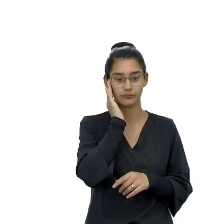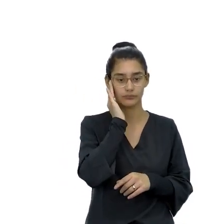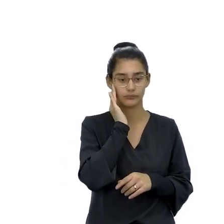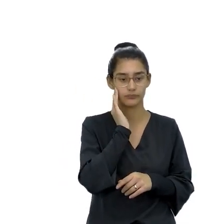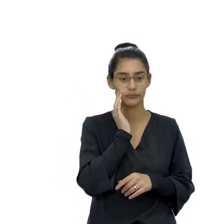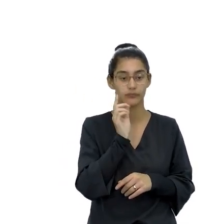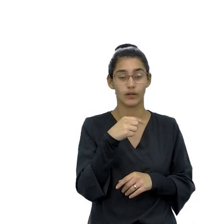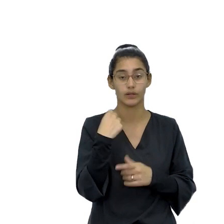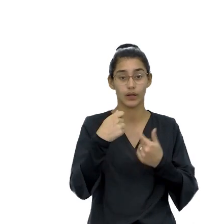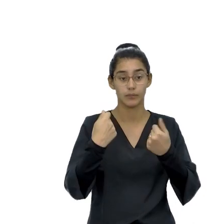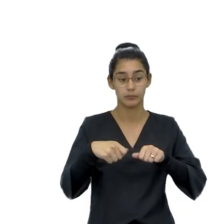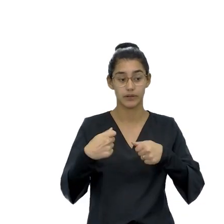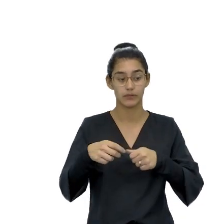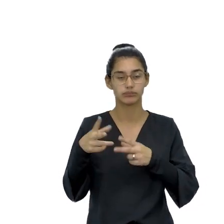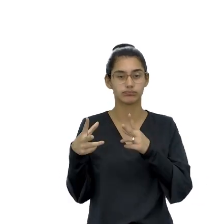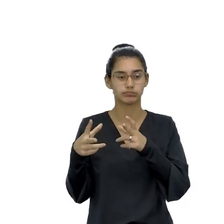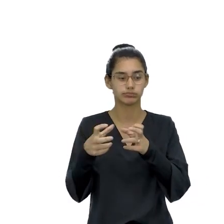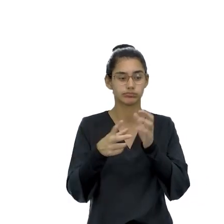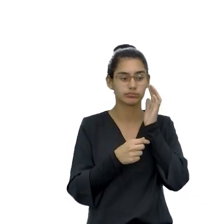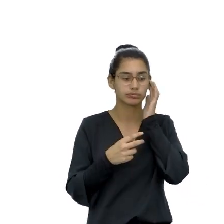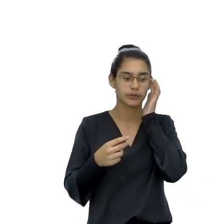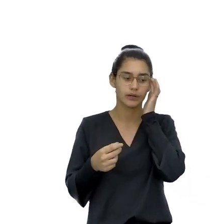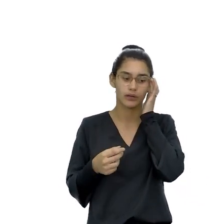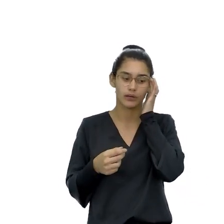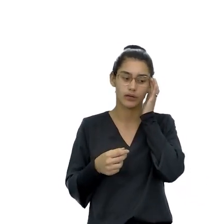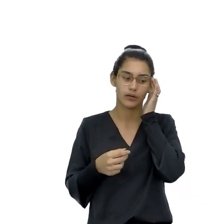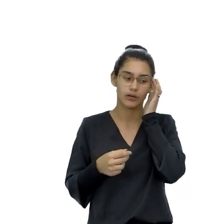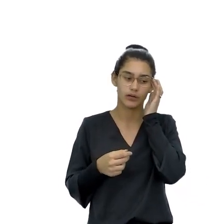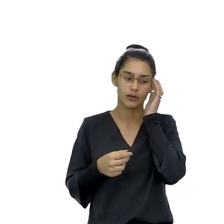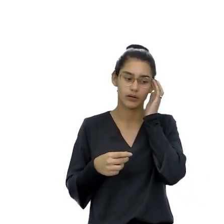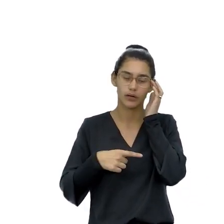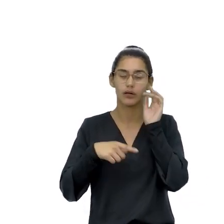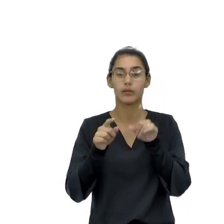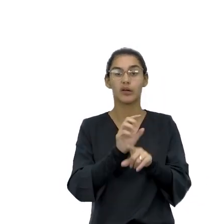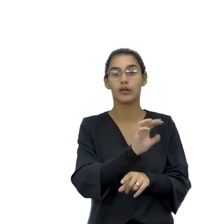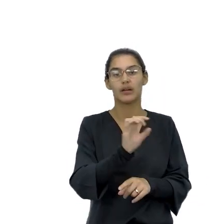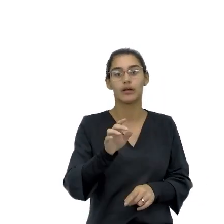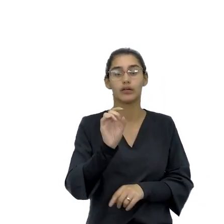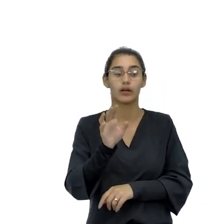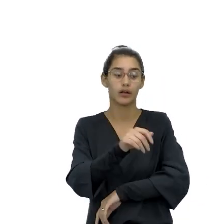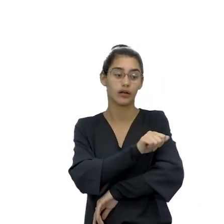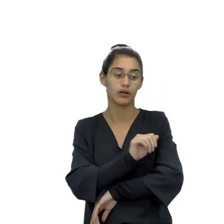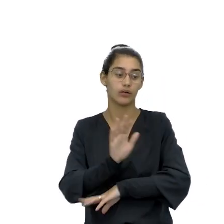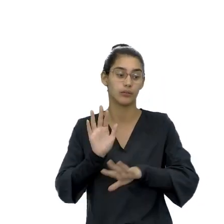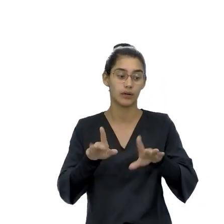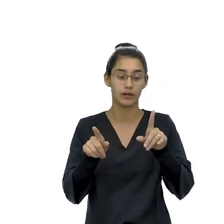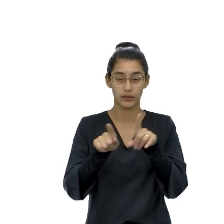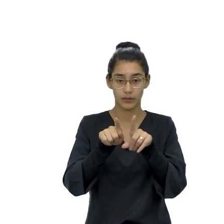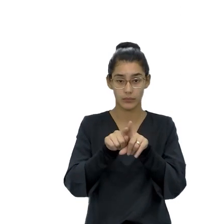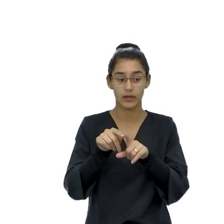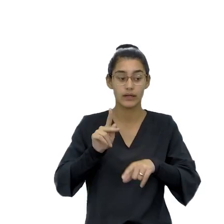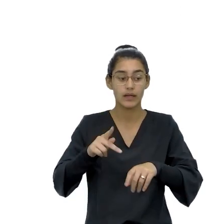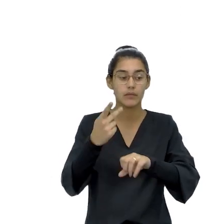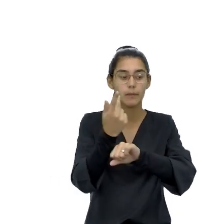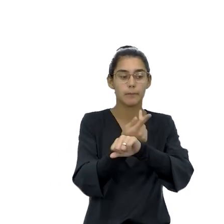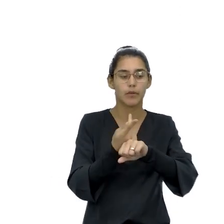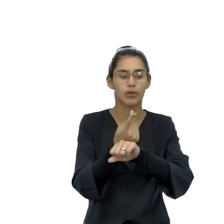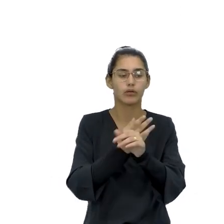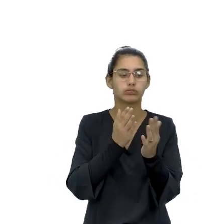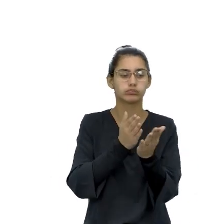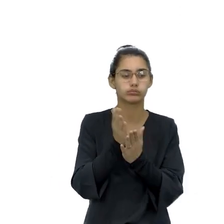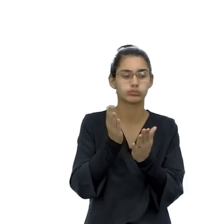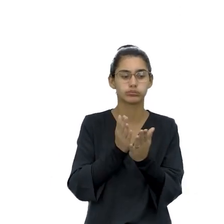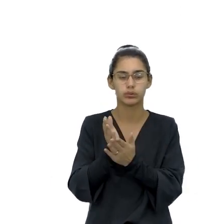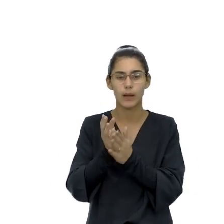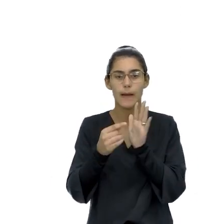nós precisamos aqui olhar para a individualidade de cada aluno, mas também sempre procurando caminhar,